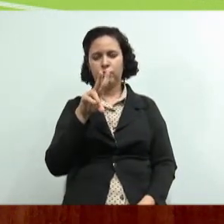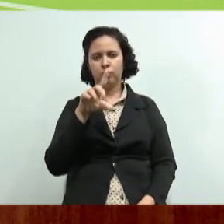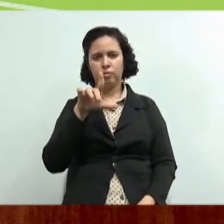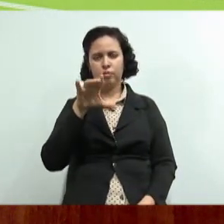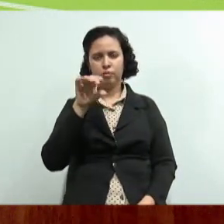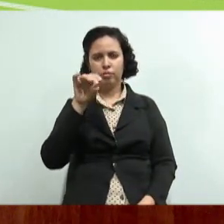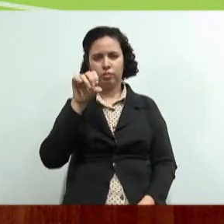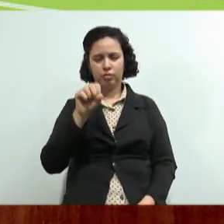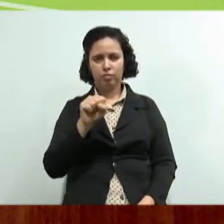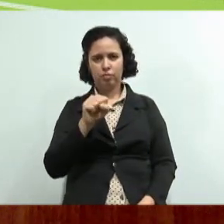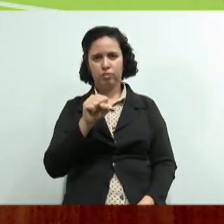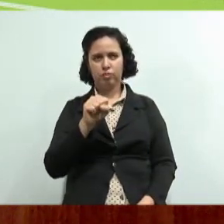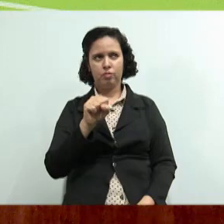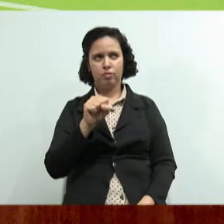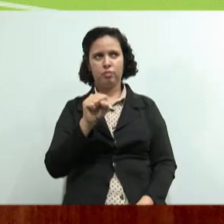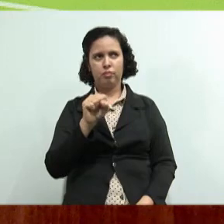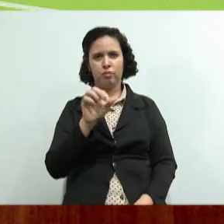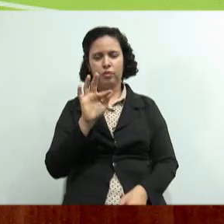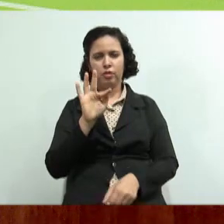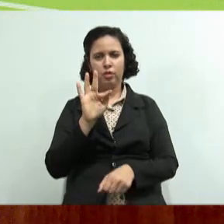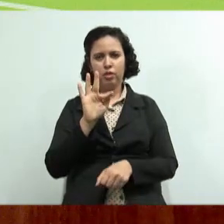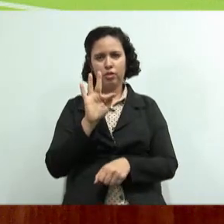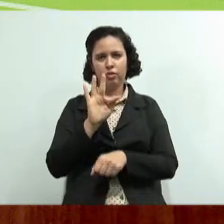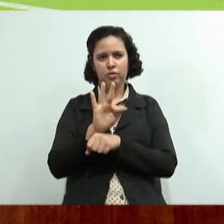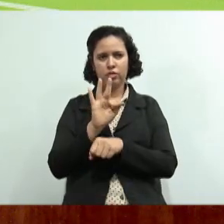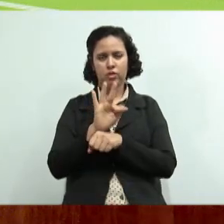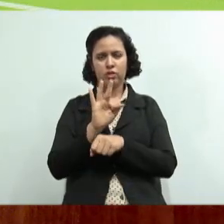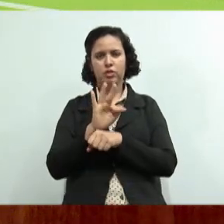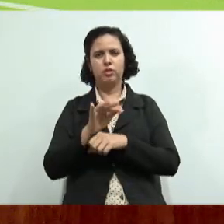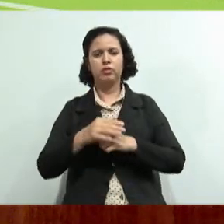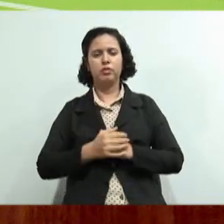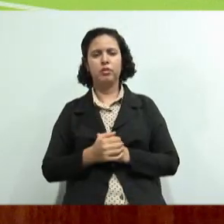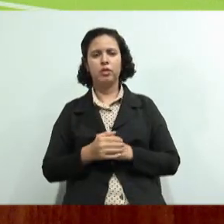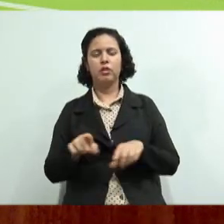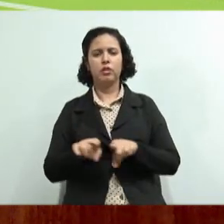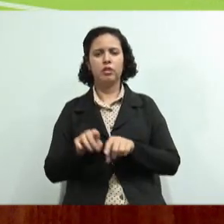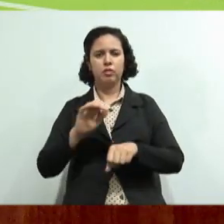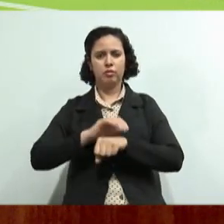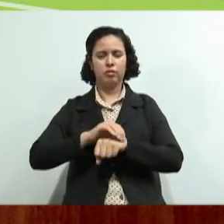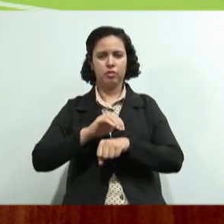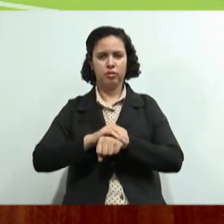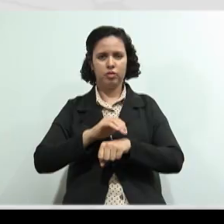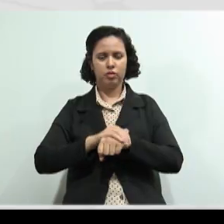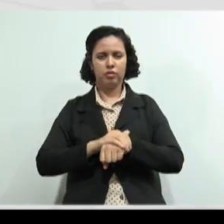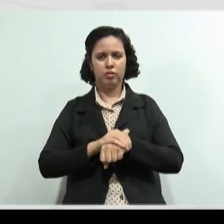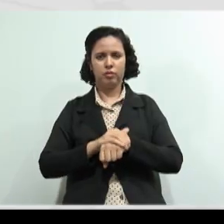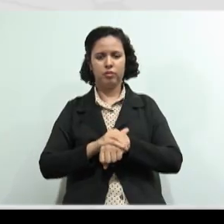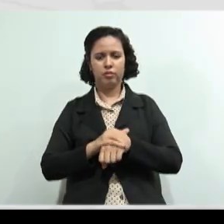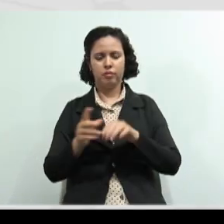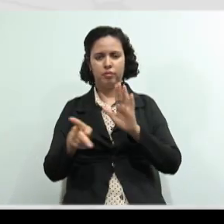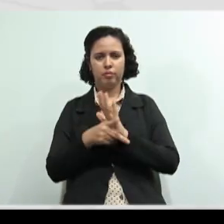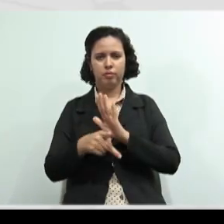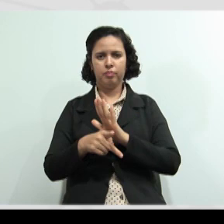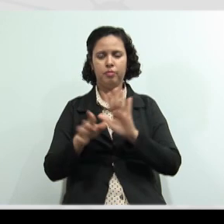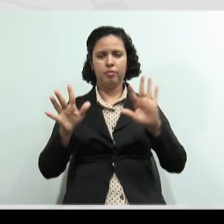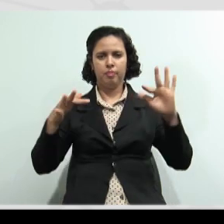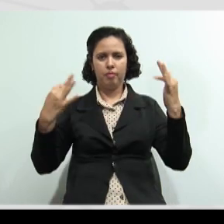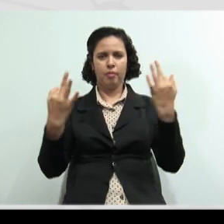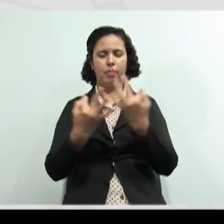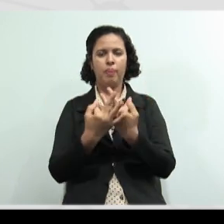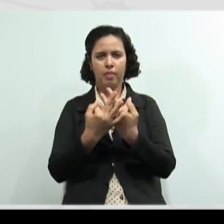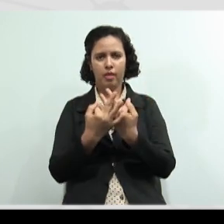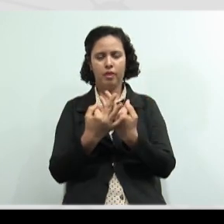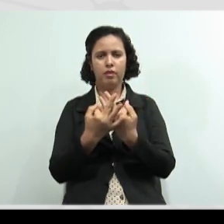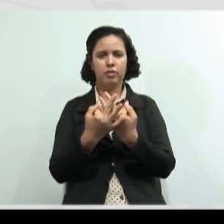equivale a 60 hectares. A mão de obra deve ser da própria família, com contratações eventuais